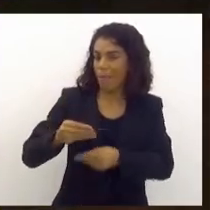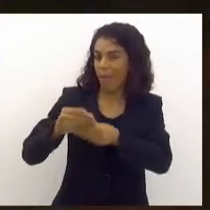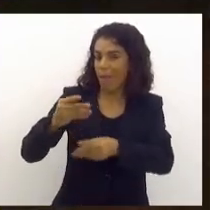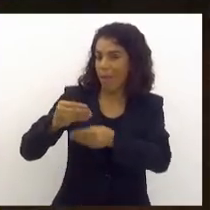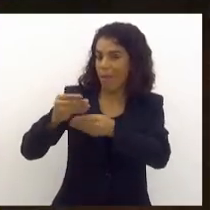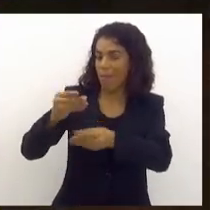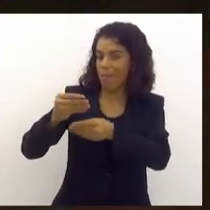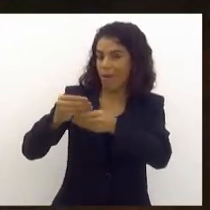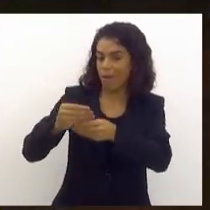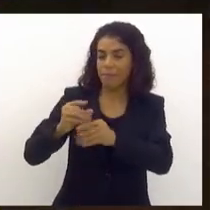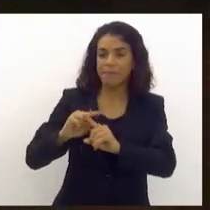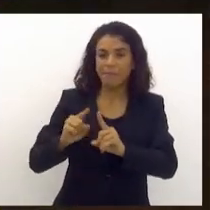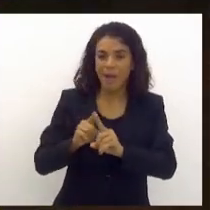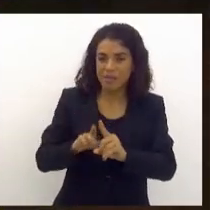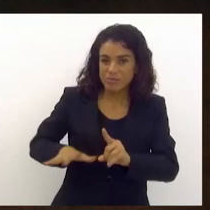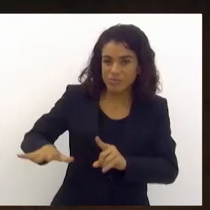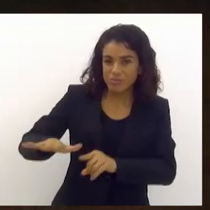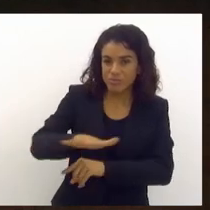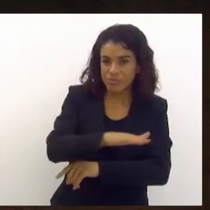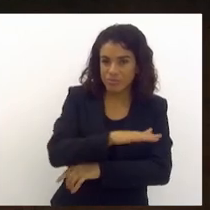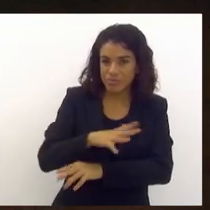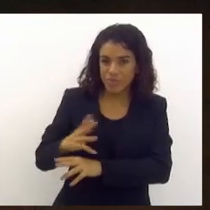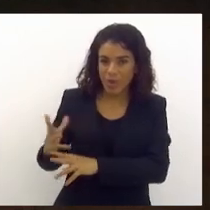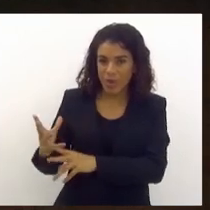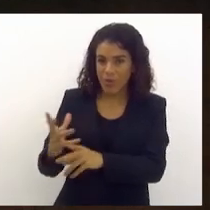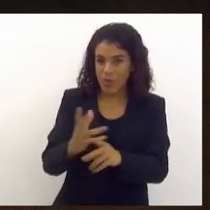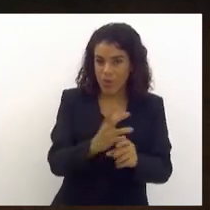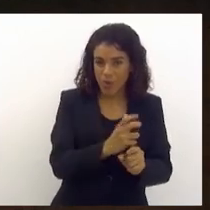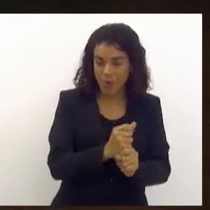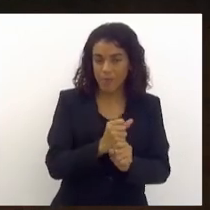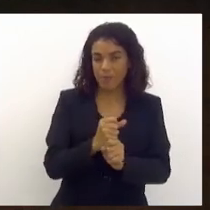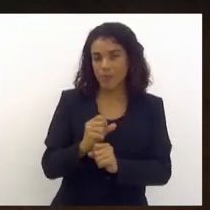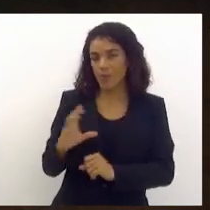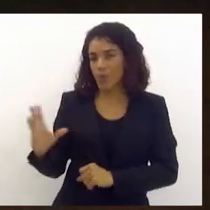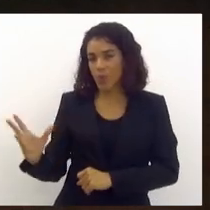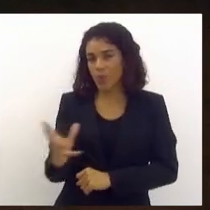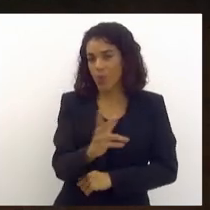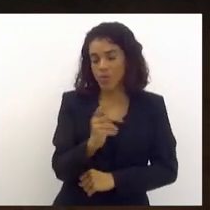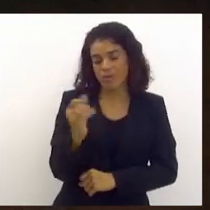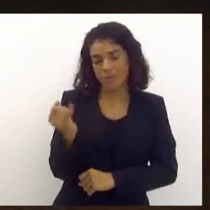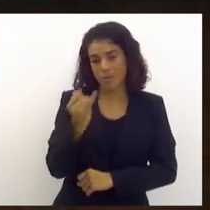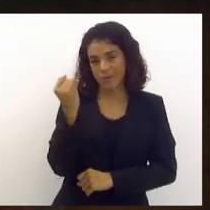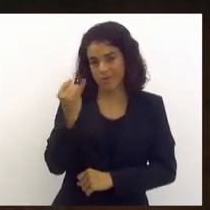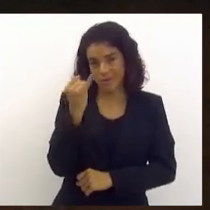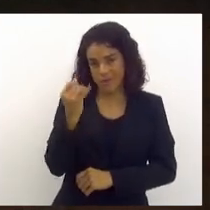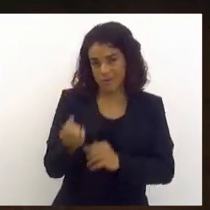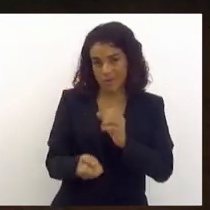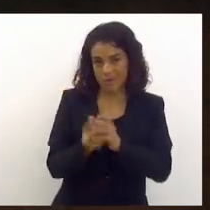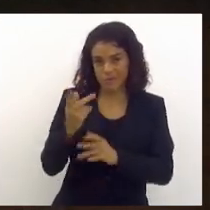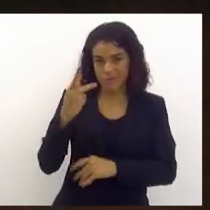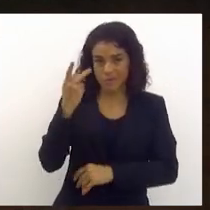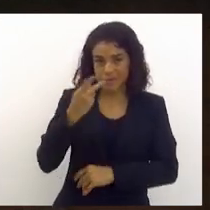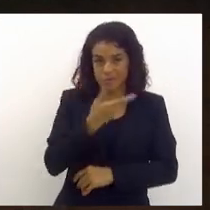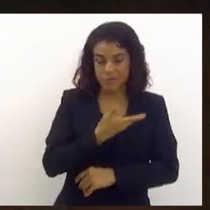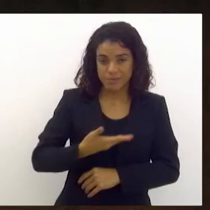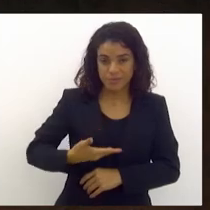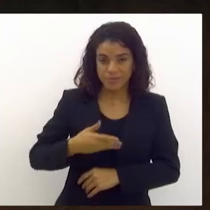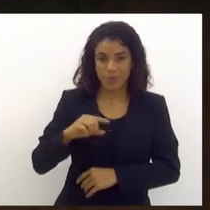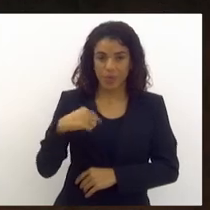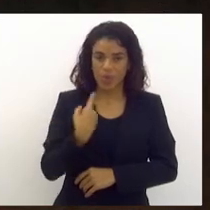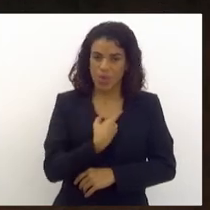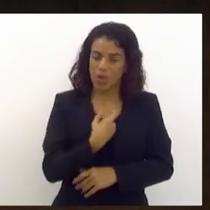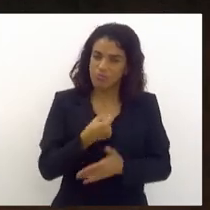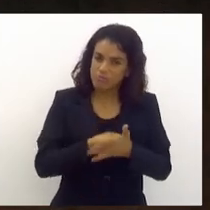maiores. Mas, no geral, todos os fundos são importantes para o financiamento da política pública. A gente